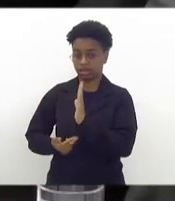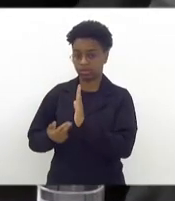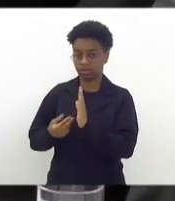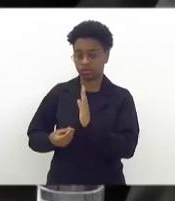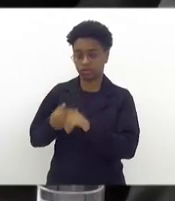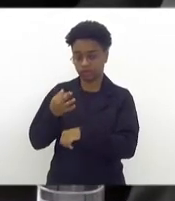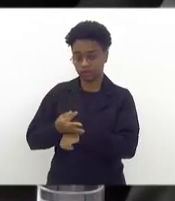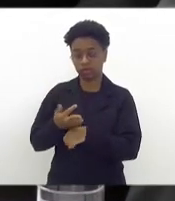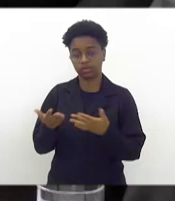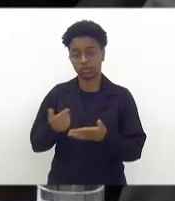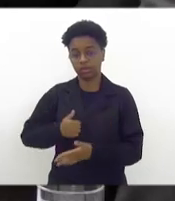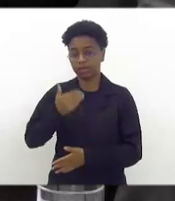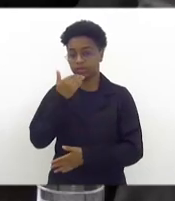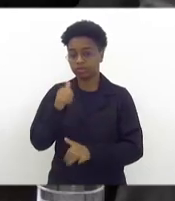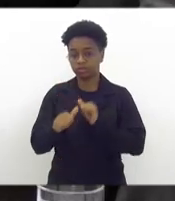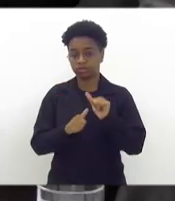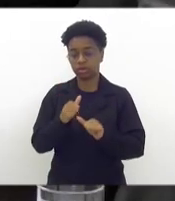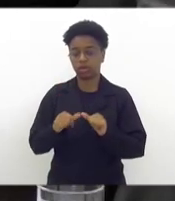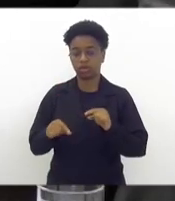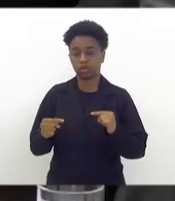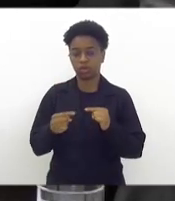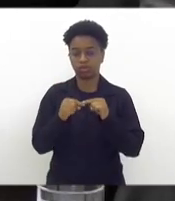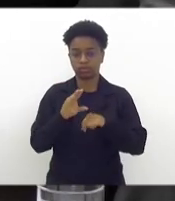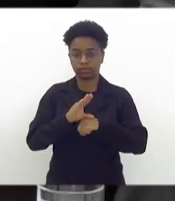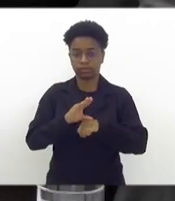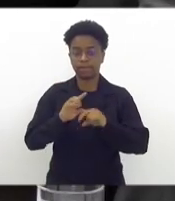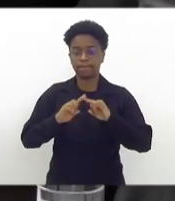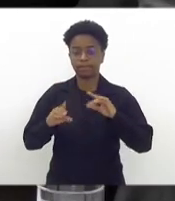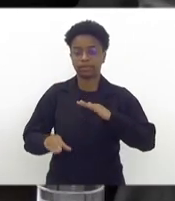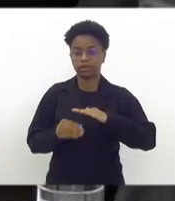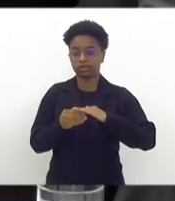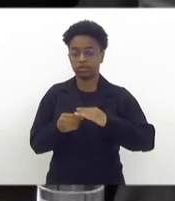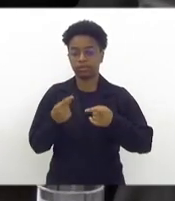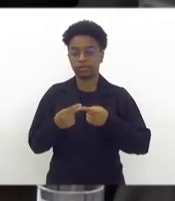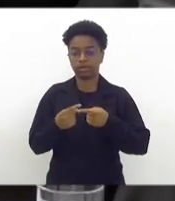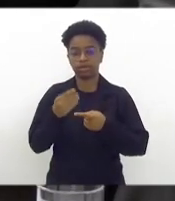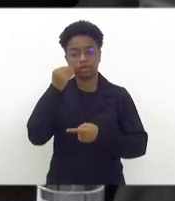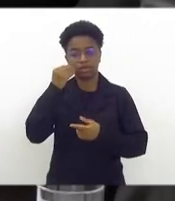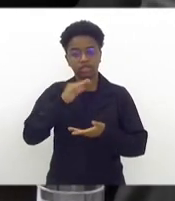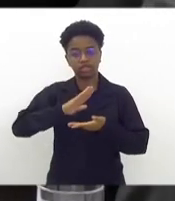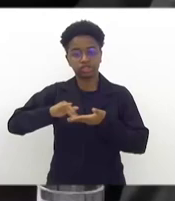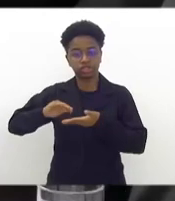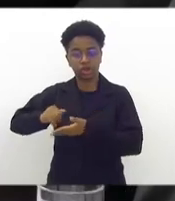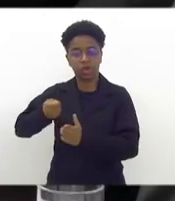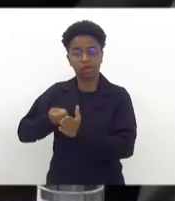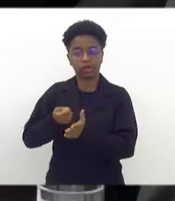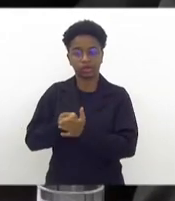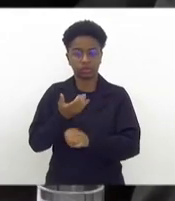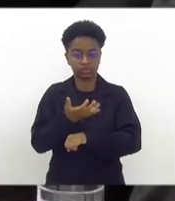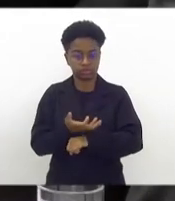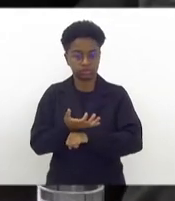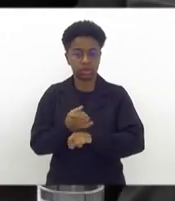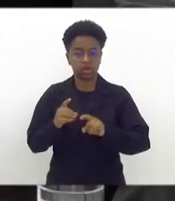que mudasse para condicionalidade com emendas para poder tirar a obrigatória de ser mais um componente curricular e